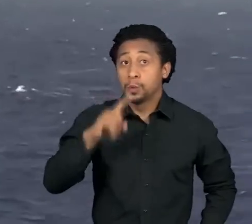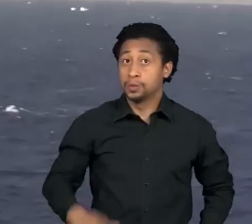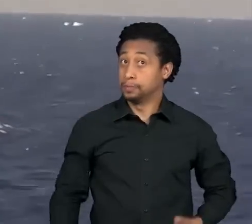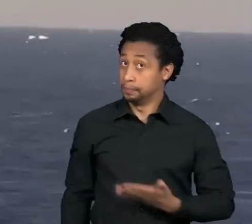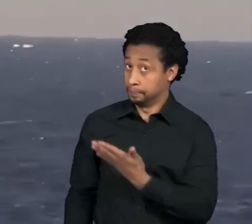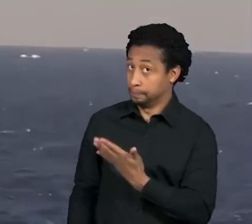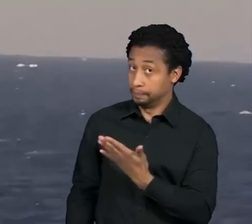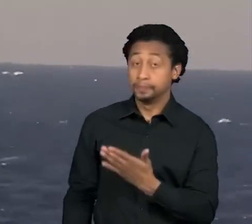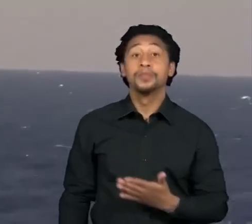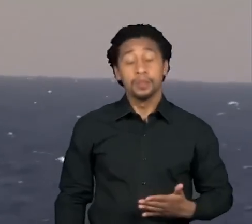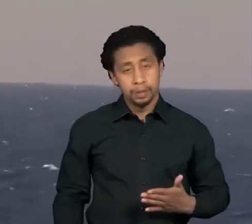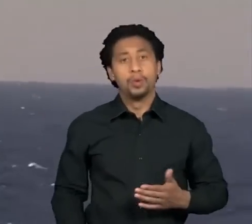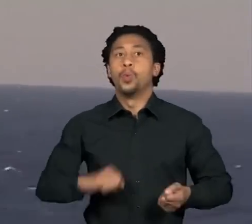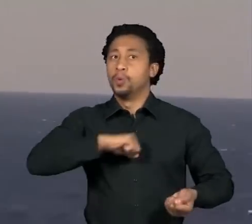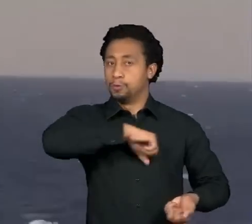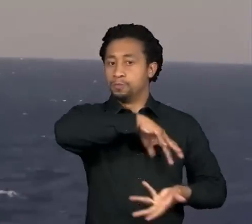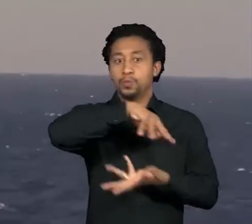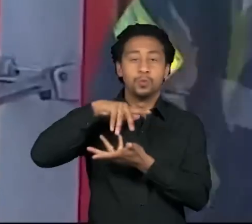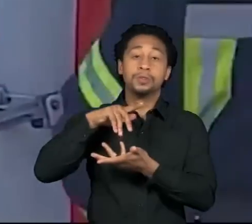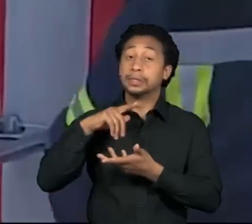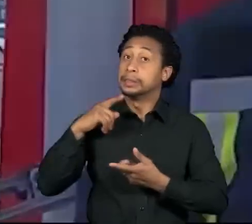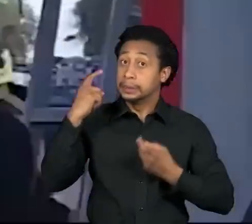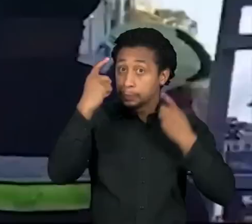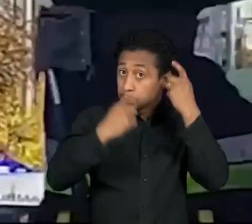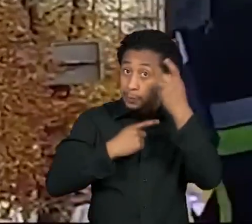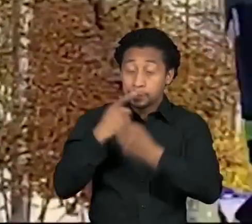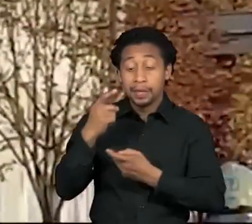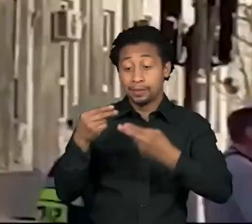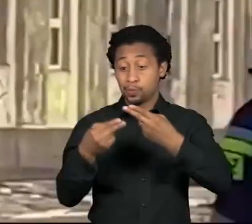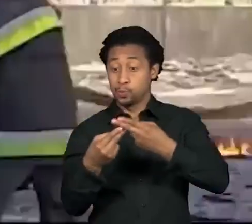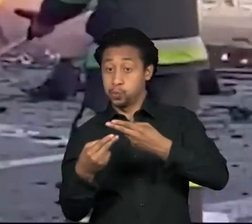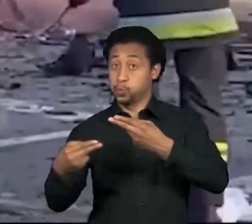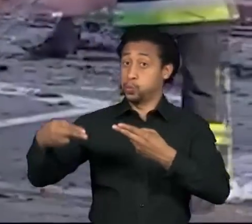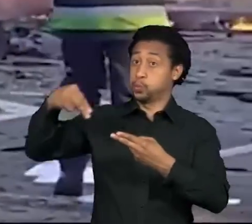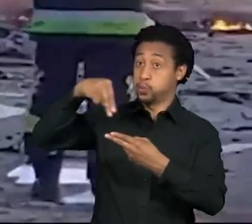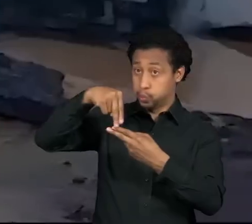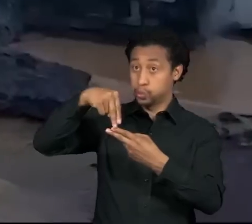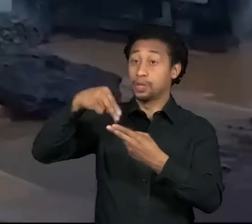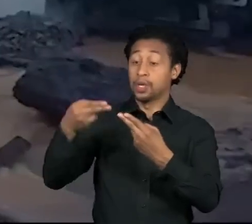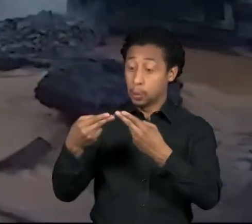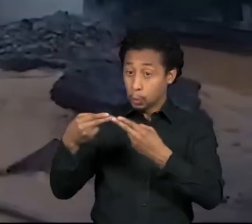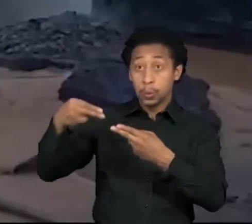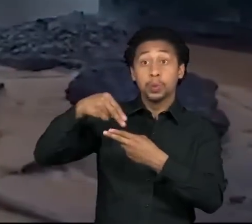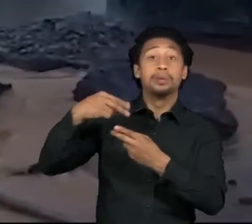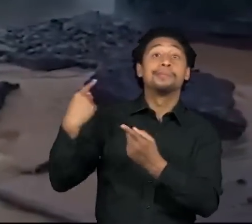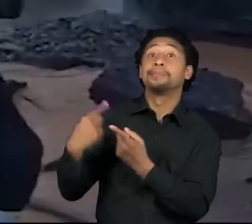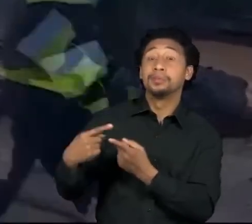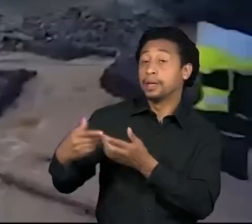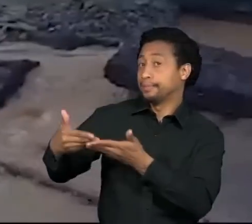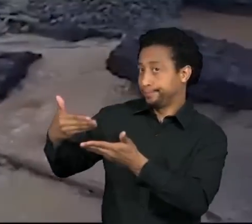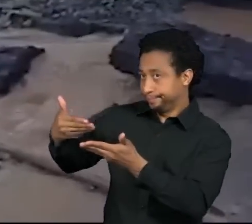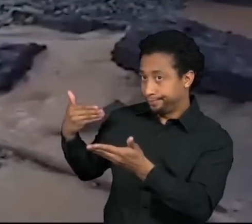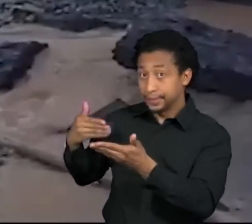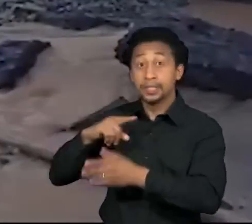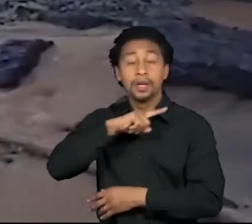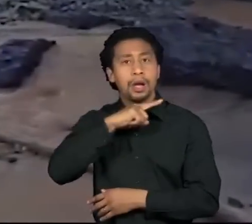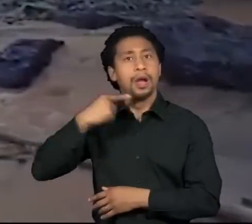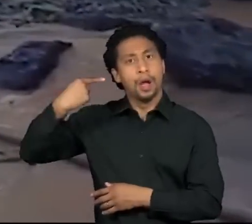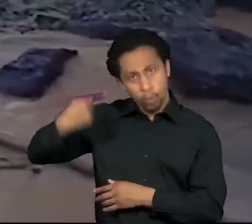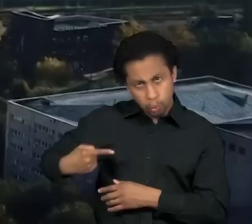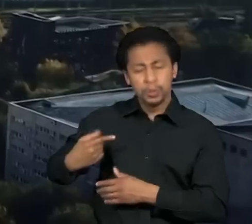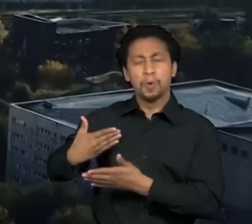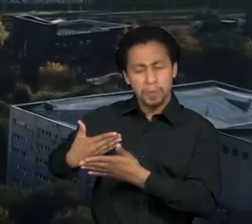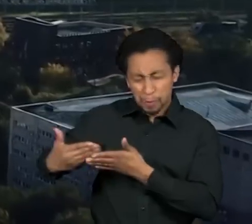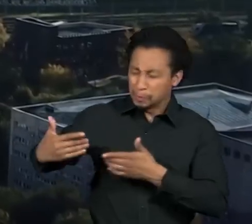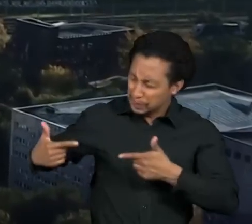Além disso, o mundo ainda teme a ameaça nuclear. Principalmente após a maior ofensiva russa desde o início da